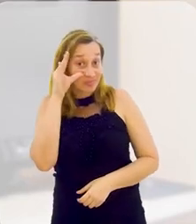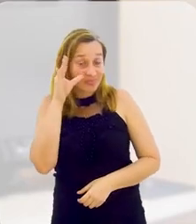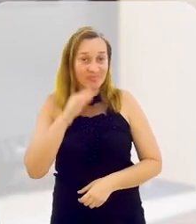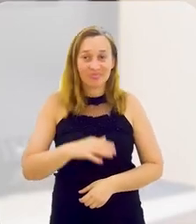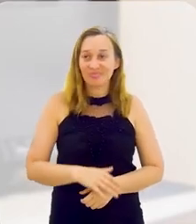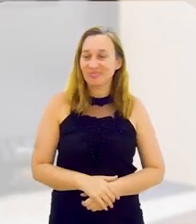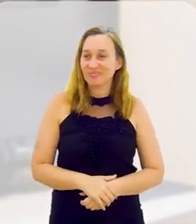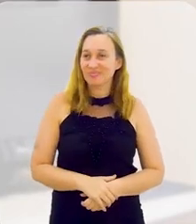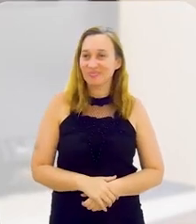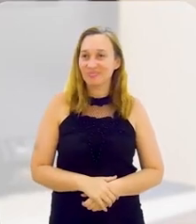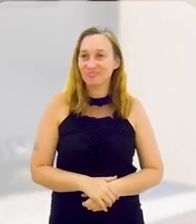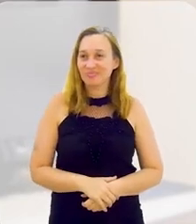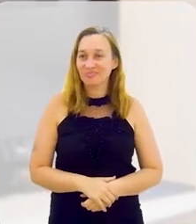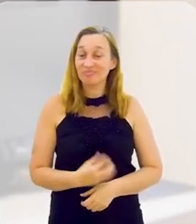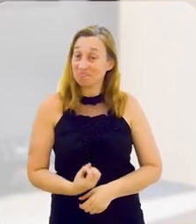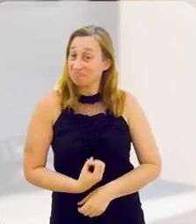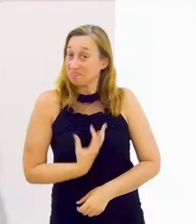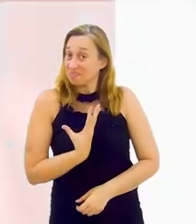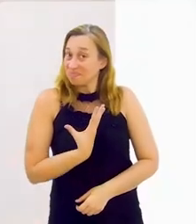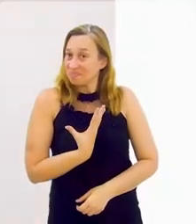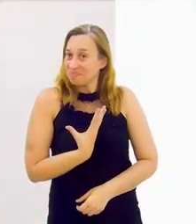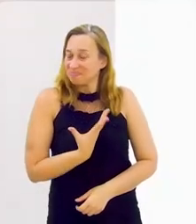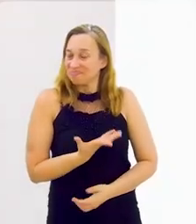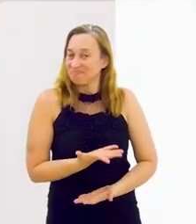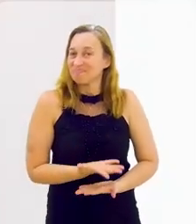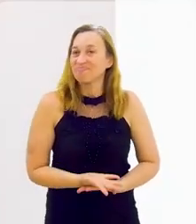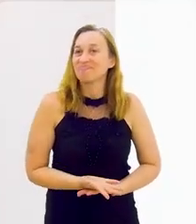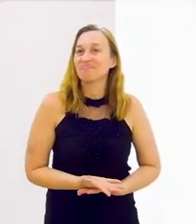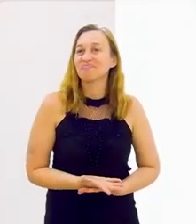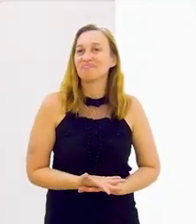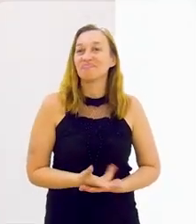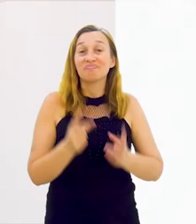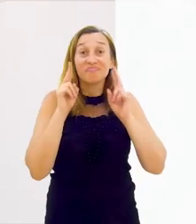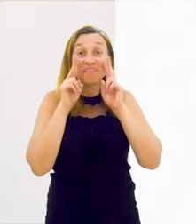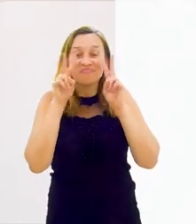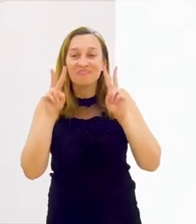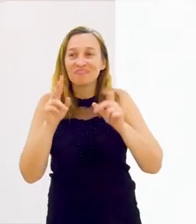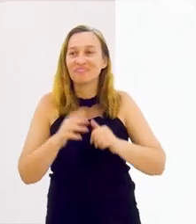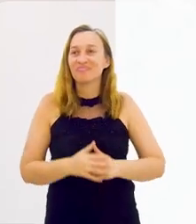o seu olhar curioso, né? O seu olhar de observação, o seu olhar poético,